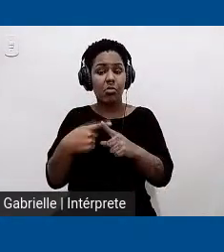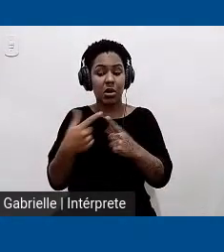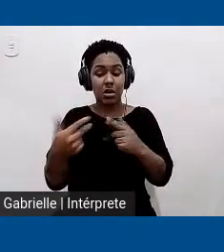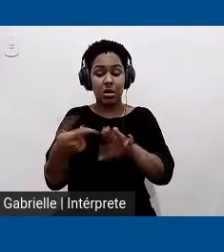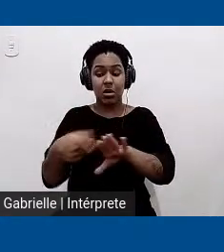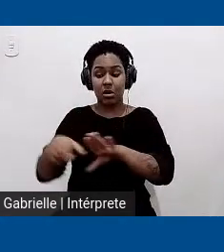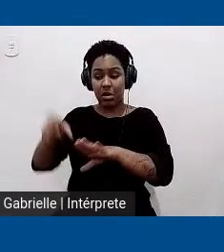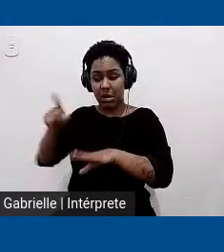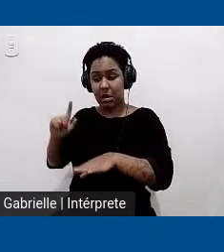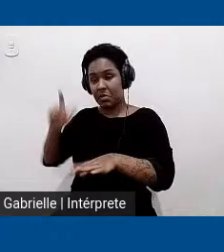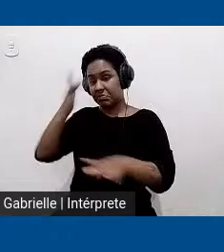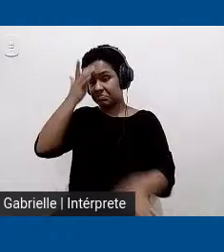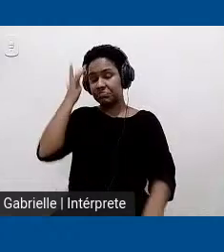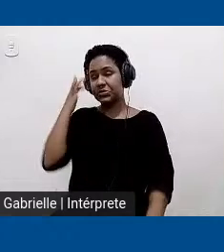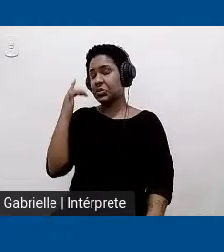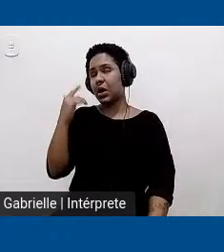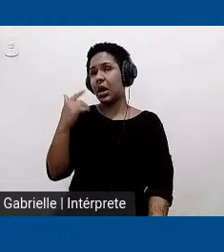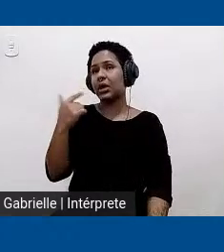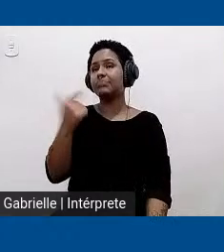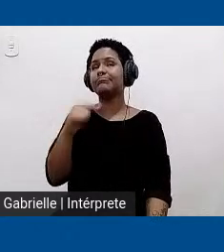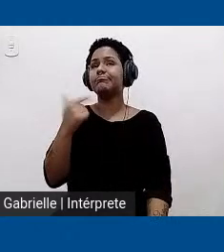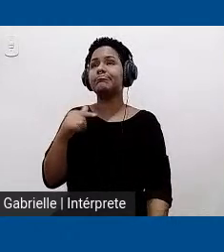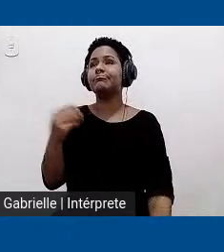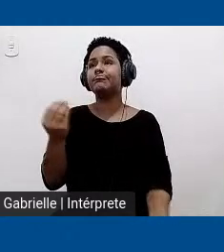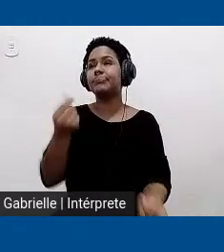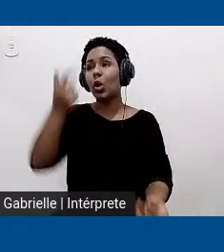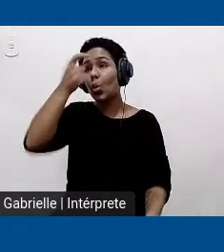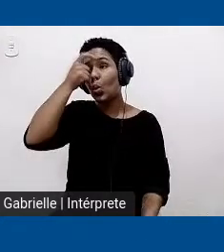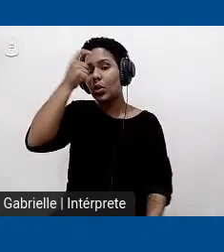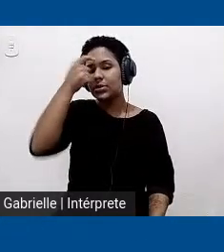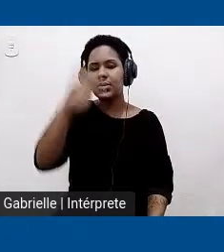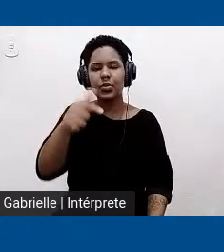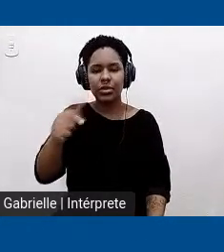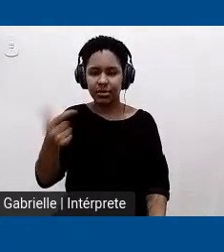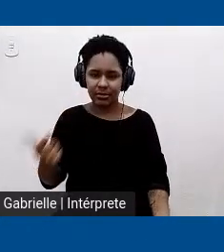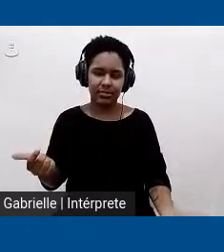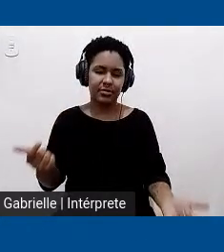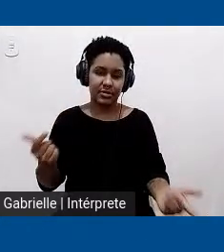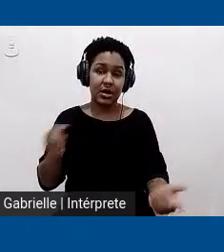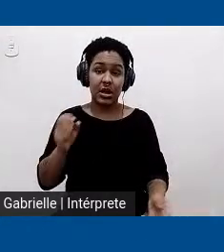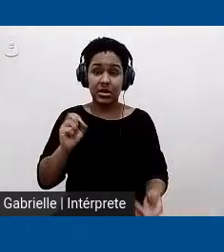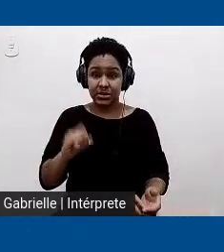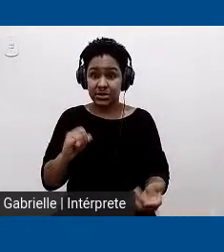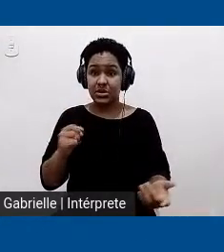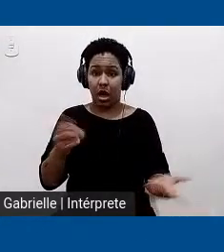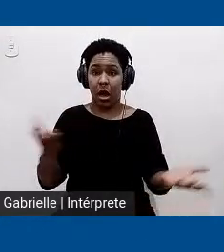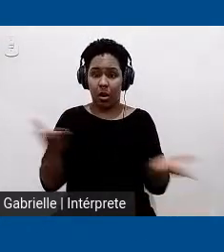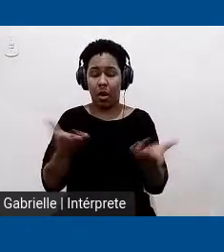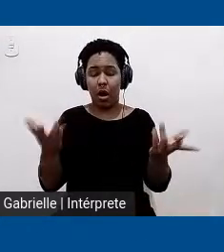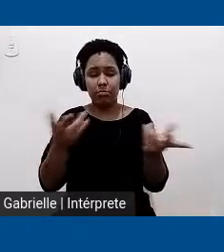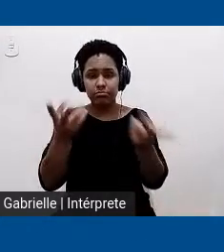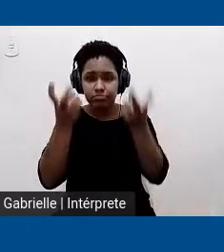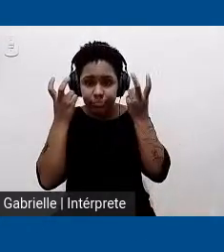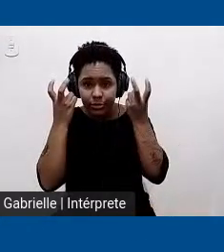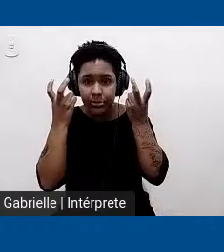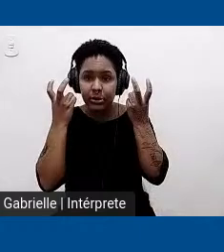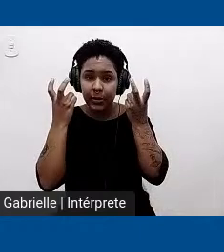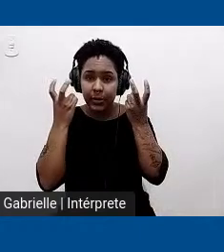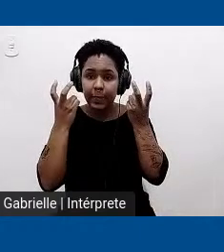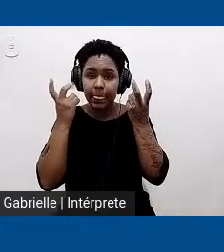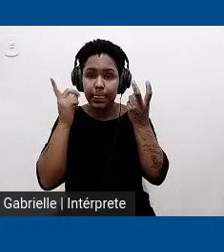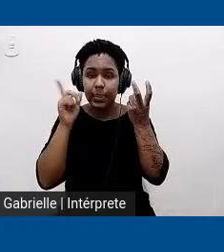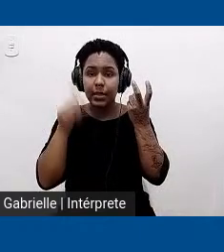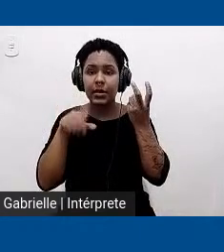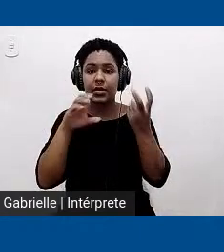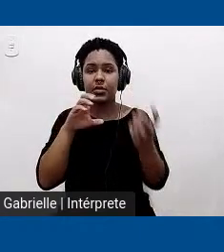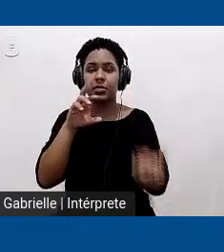pessoas não tiveram assim muita consciência disso. Se vocês perceberem, a Christie's,